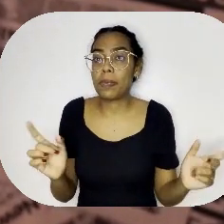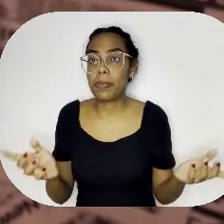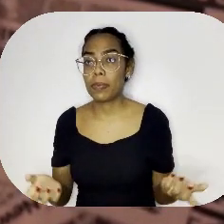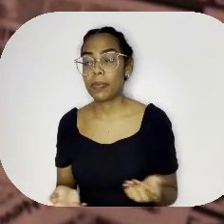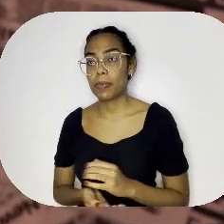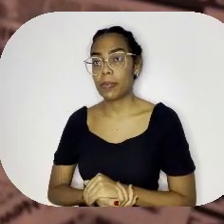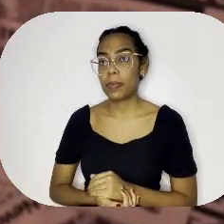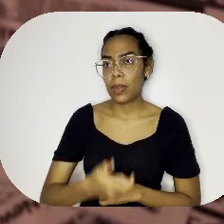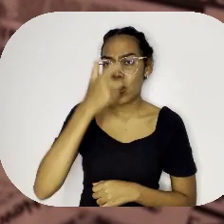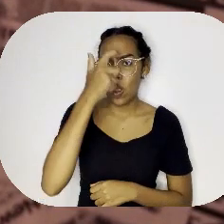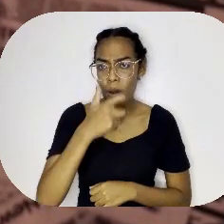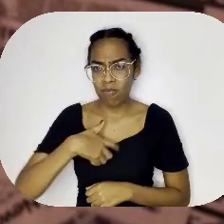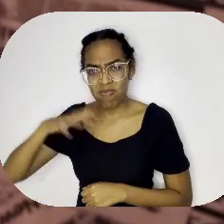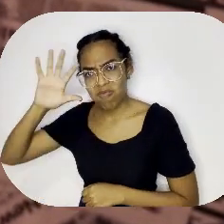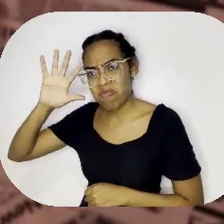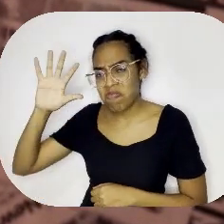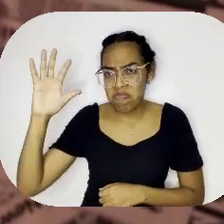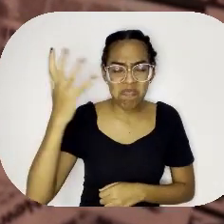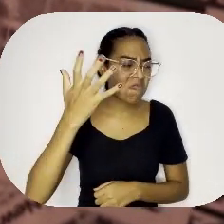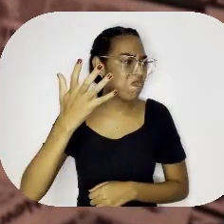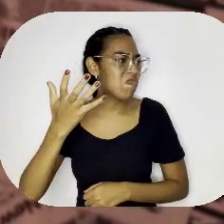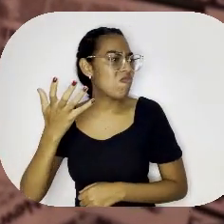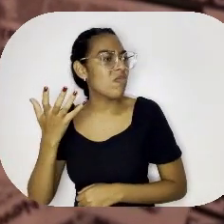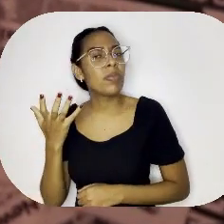Só mesmo